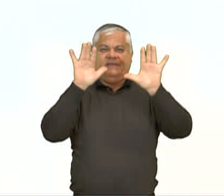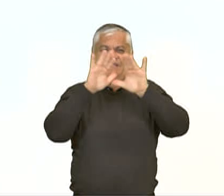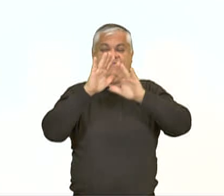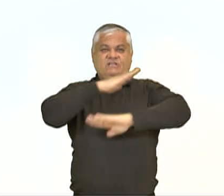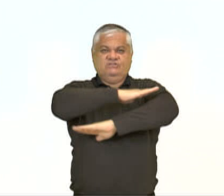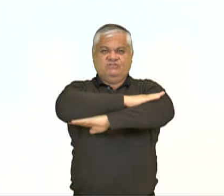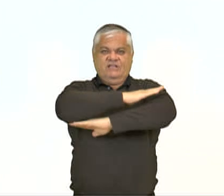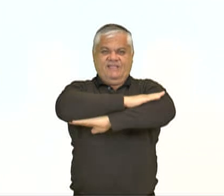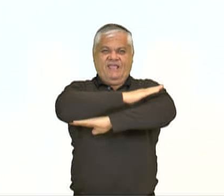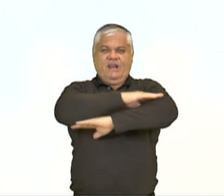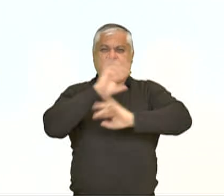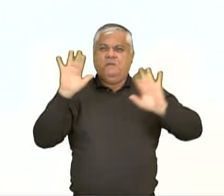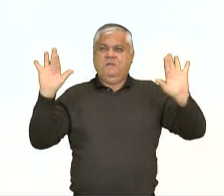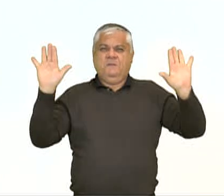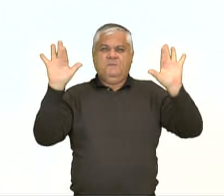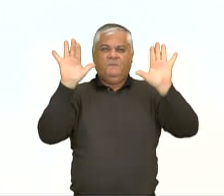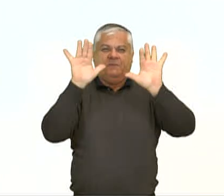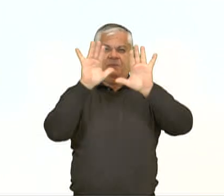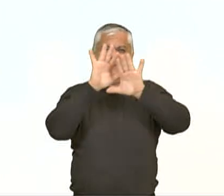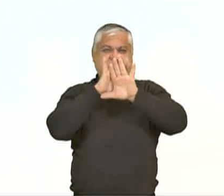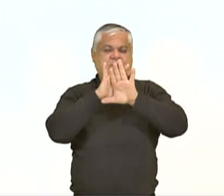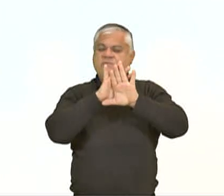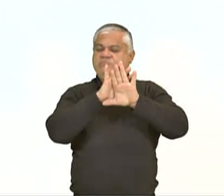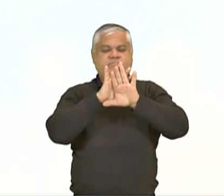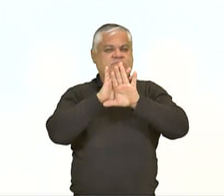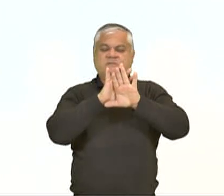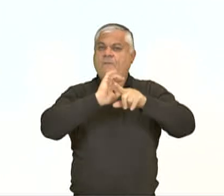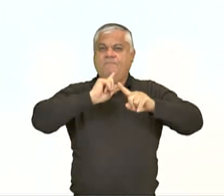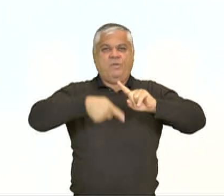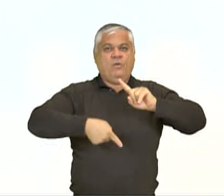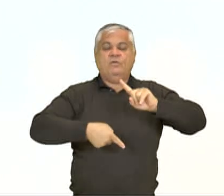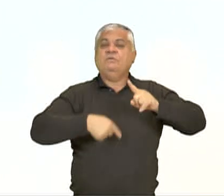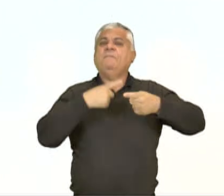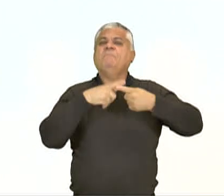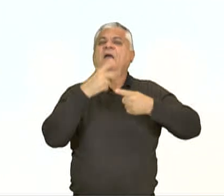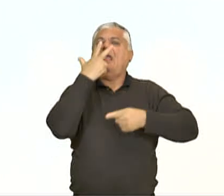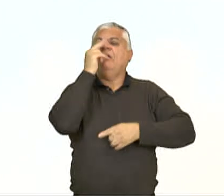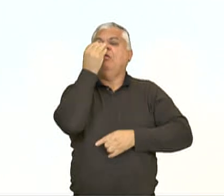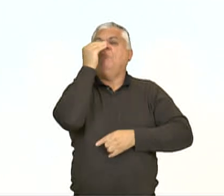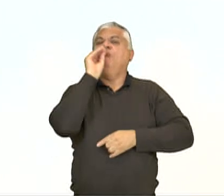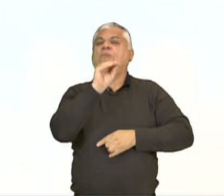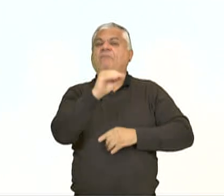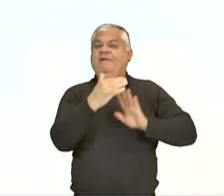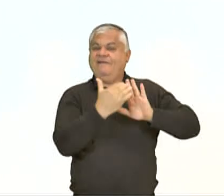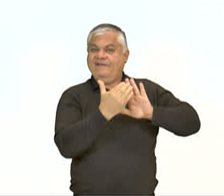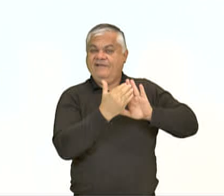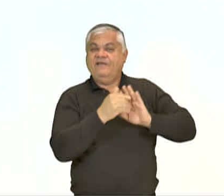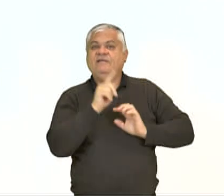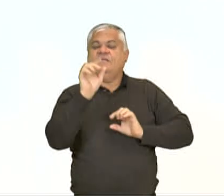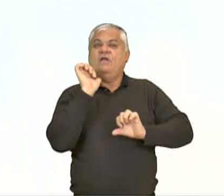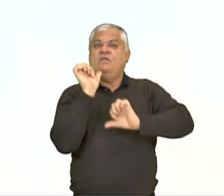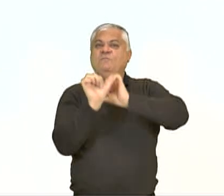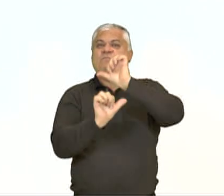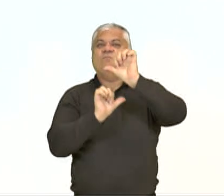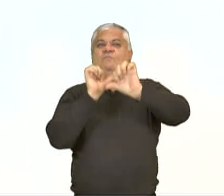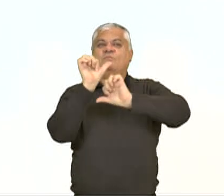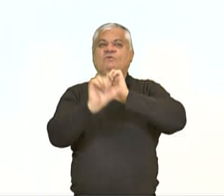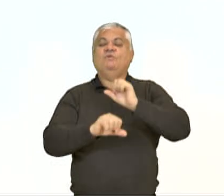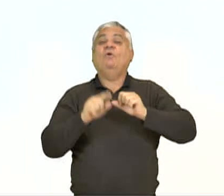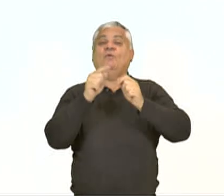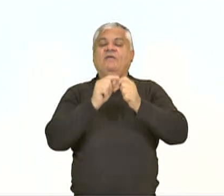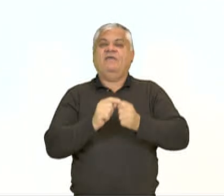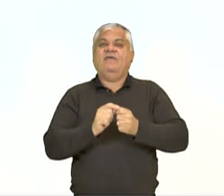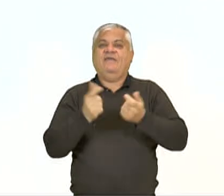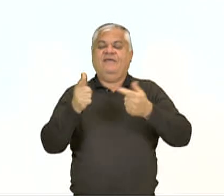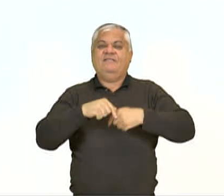elas traziam um aspecto de reclusão para as casas. Além disso, eles vão acabar dando um estímulo maior para a